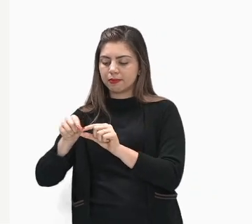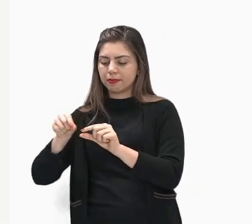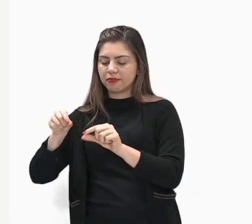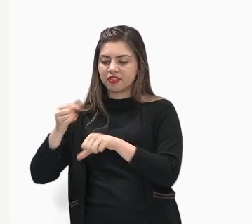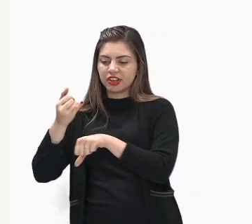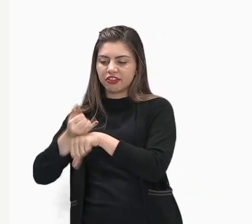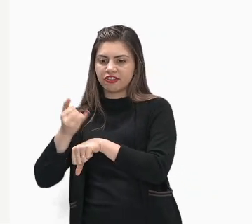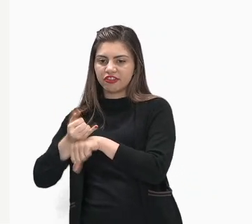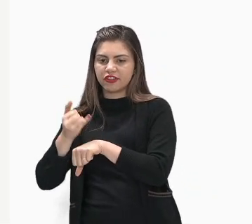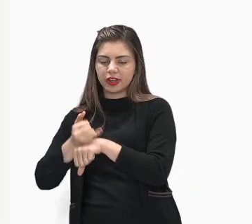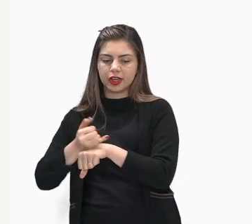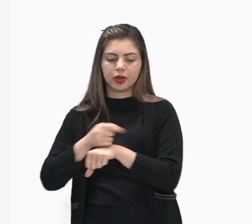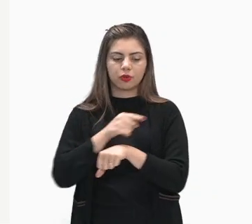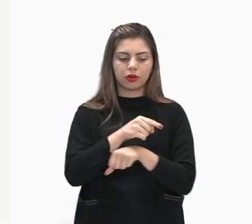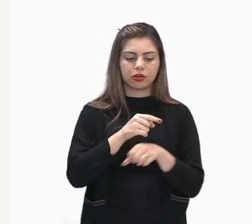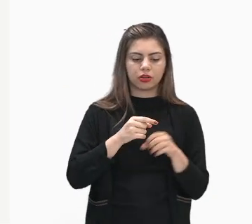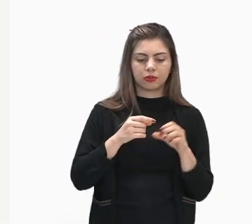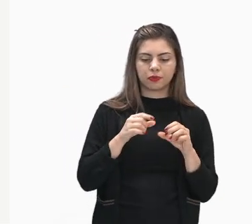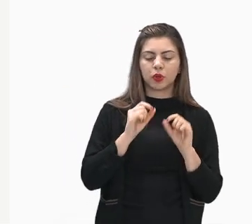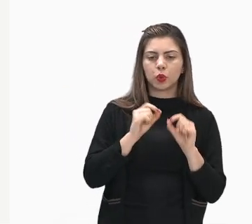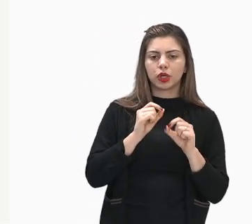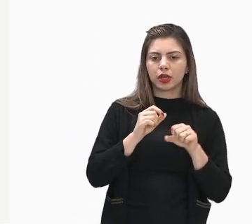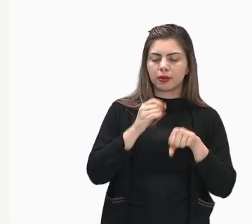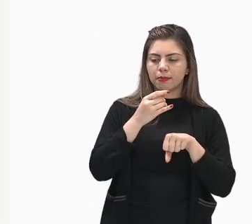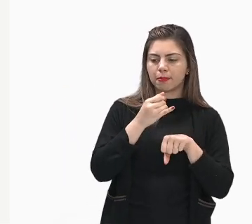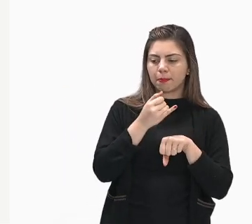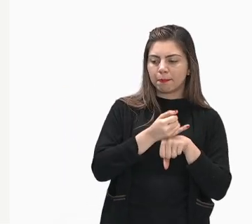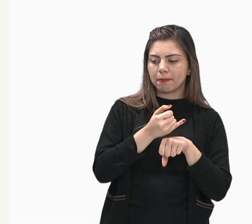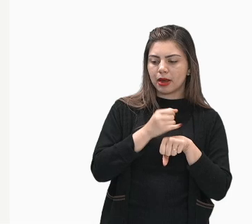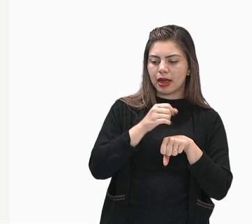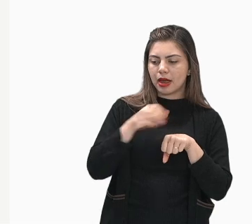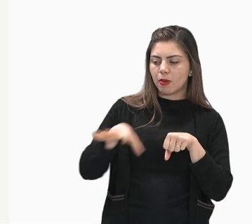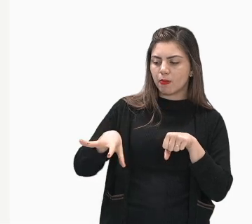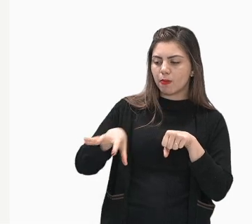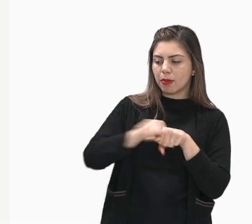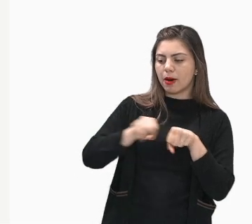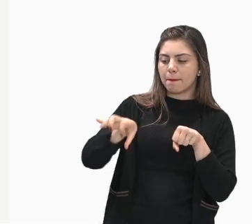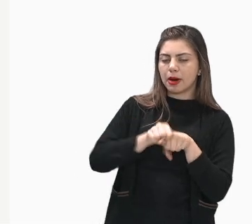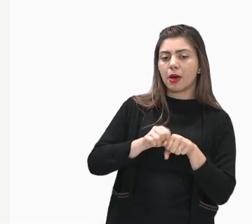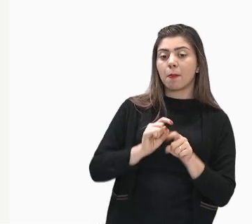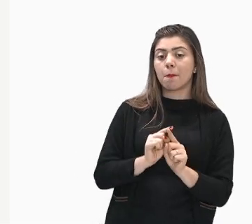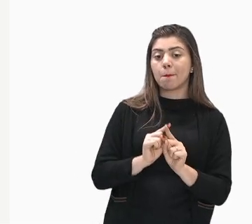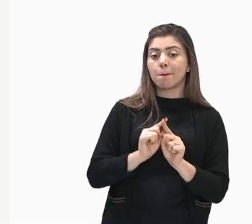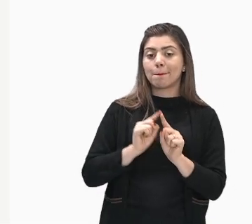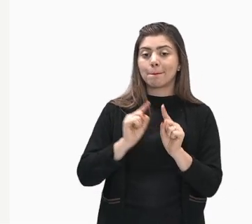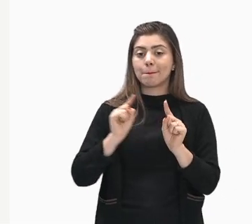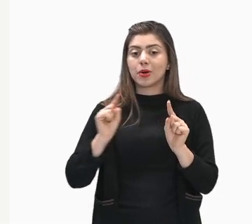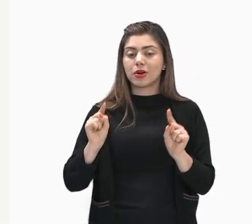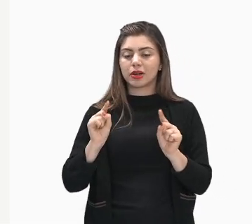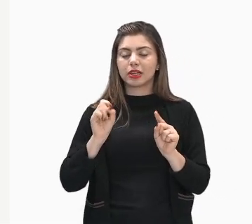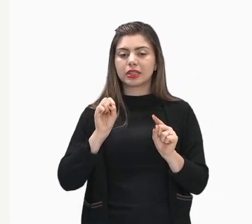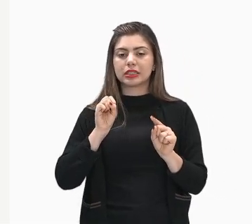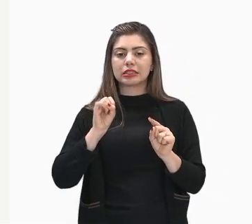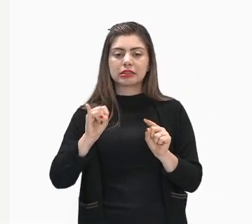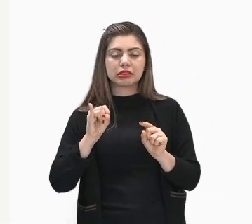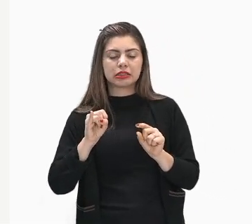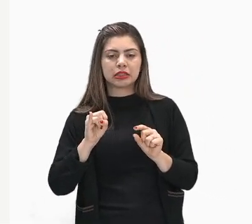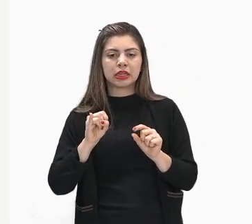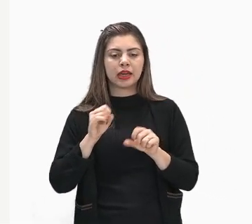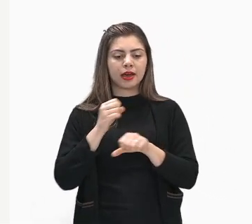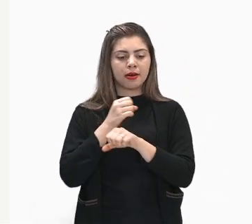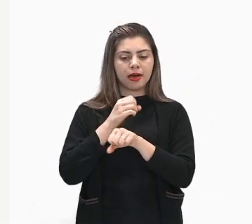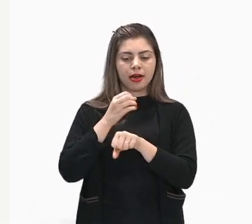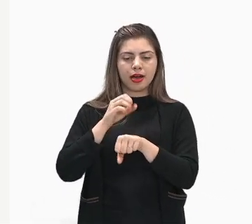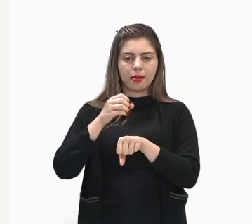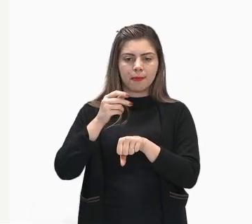ímã e ele for atraído, acontece atração. Se você virar o contrário, se você virar o outro polo, ao invés de ele atrair o ferro,